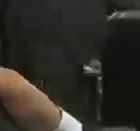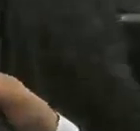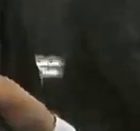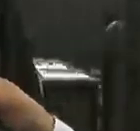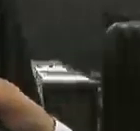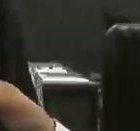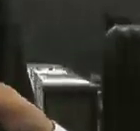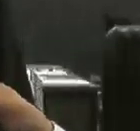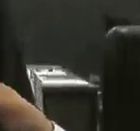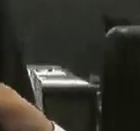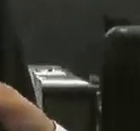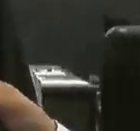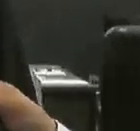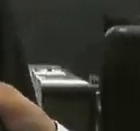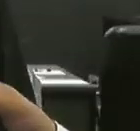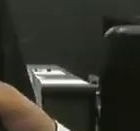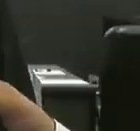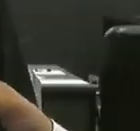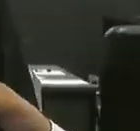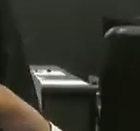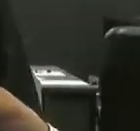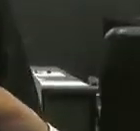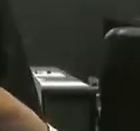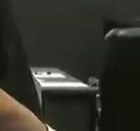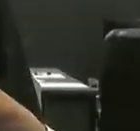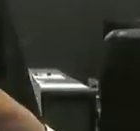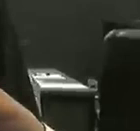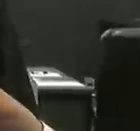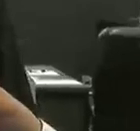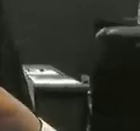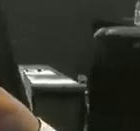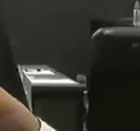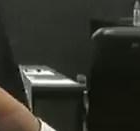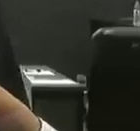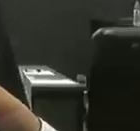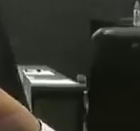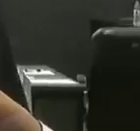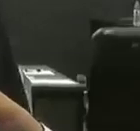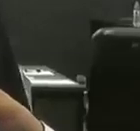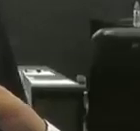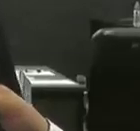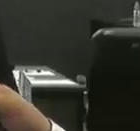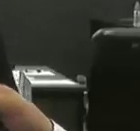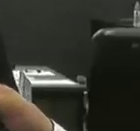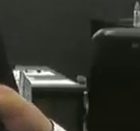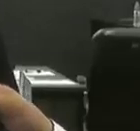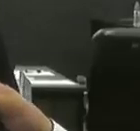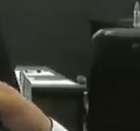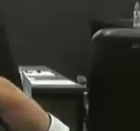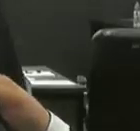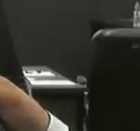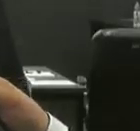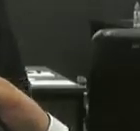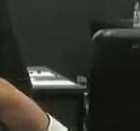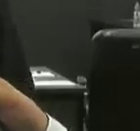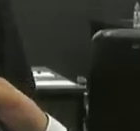o líder do prefeito aqui passando essa notícia para mim, para que eu fosse à tribuna, passasse a mensagem à população. É uma reivindicação antiga, a